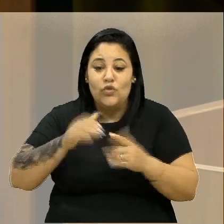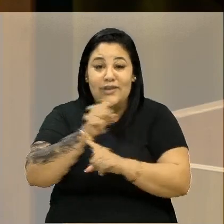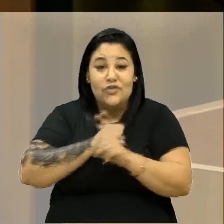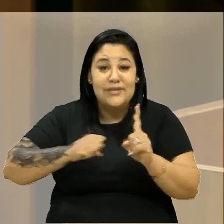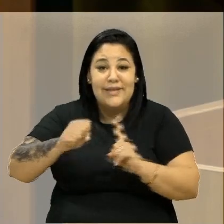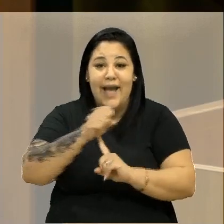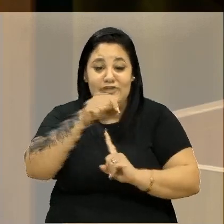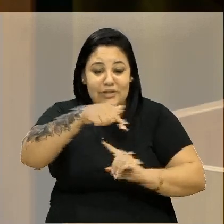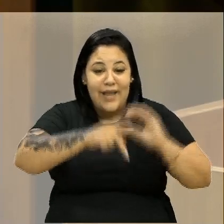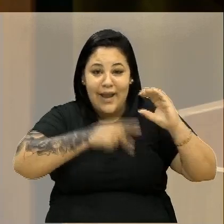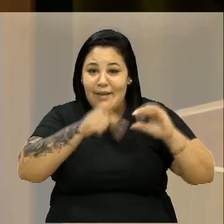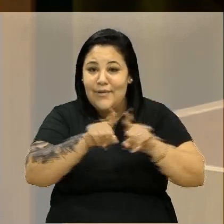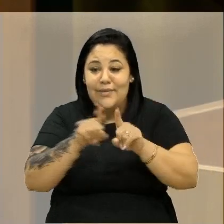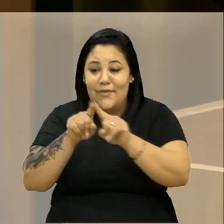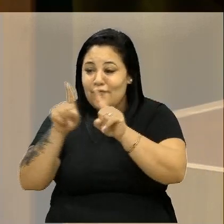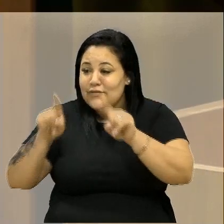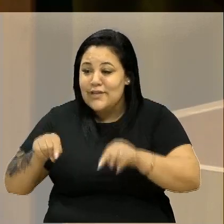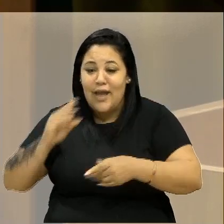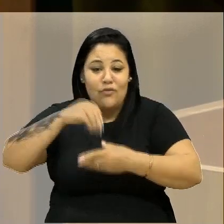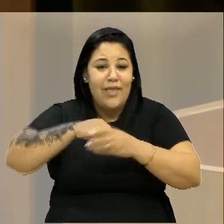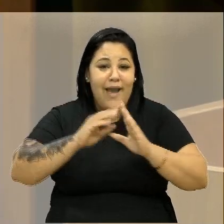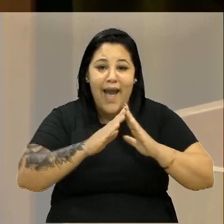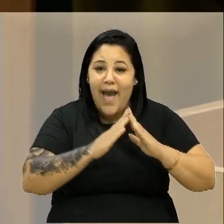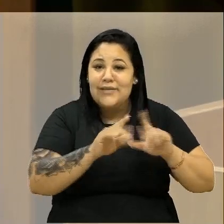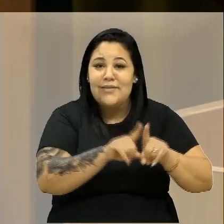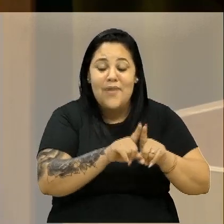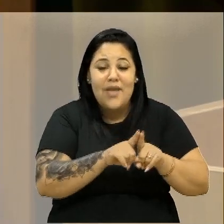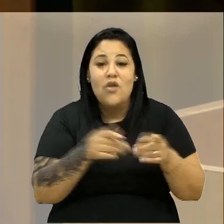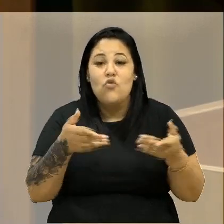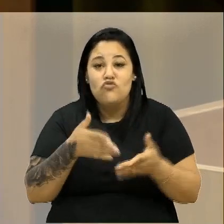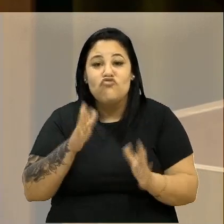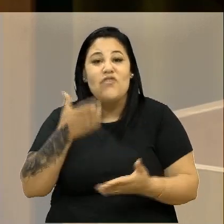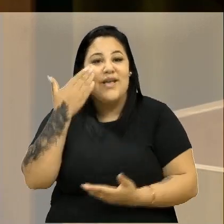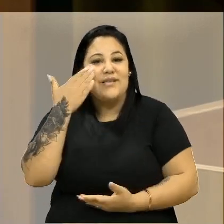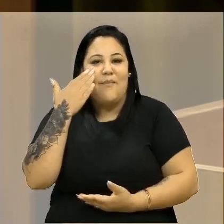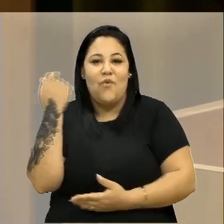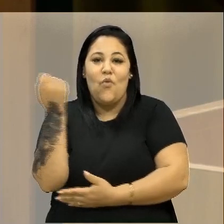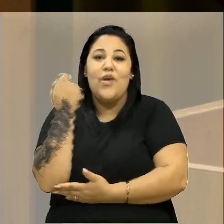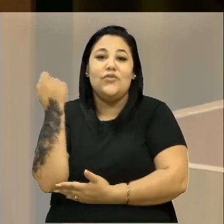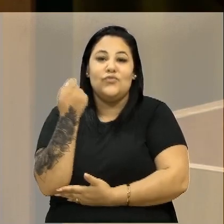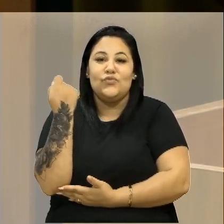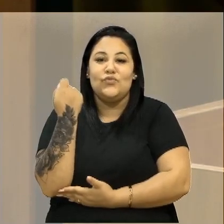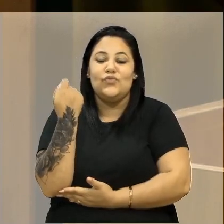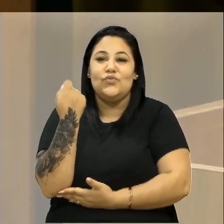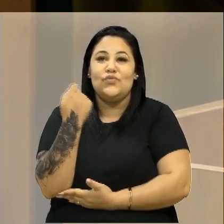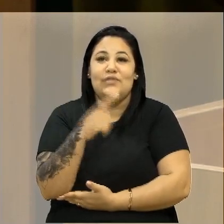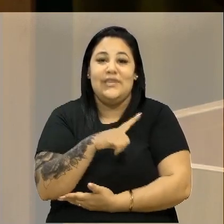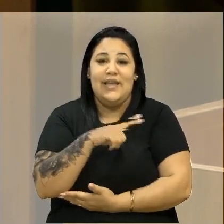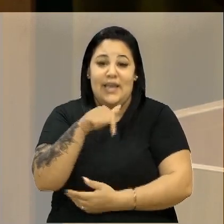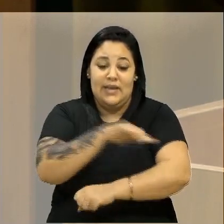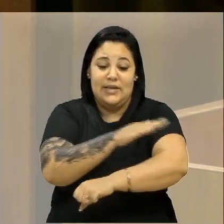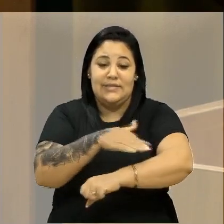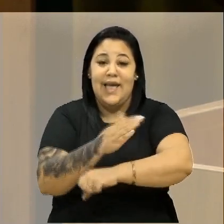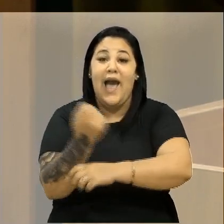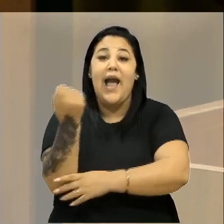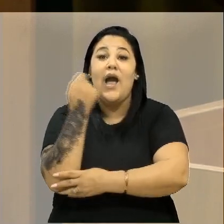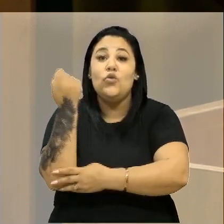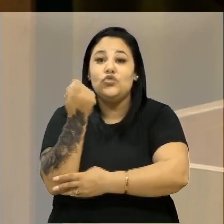os funcionários, é nas nossas casas. E hoje a gente sabe que o Rio Grande do Sul, ele tem, a nossa Serra Gaúcha, ela tem muito